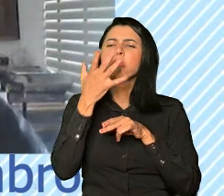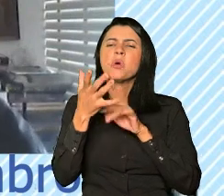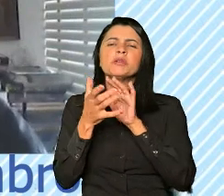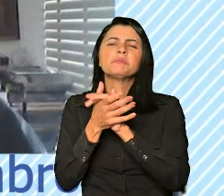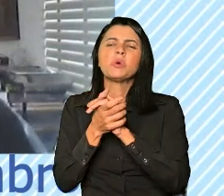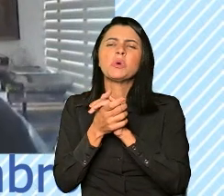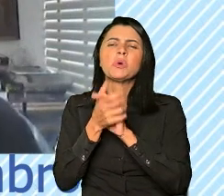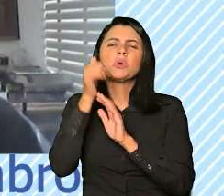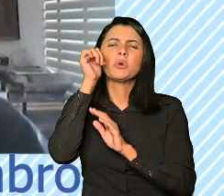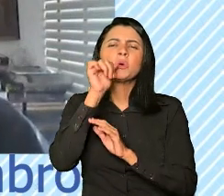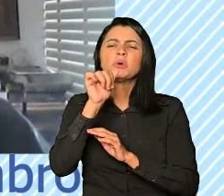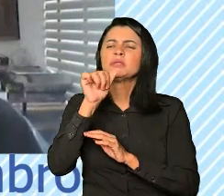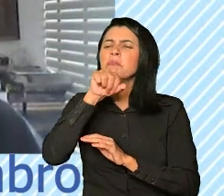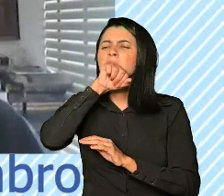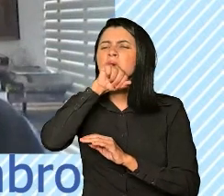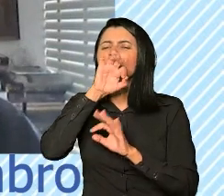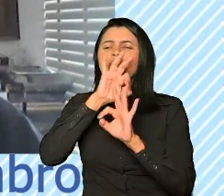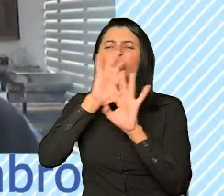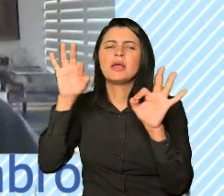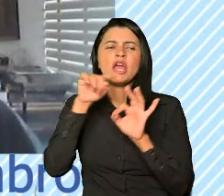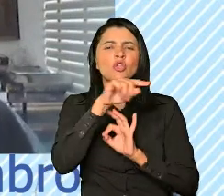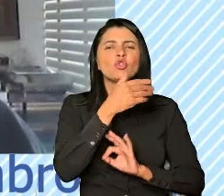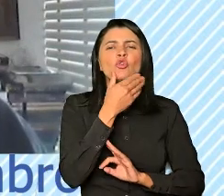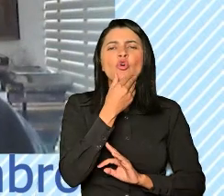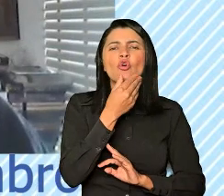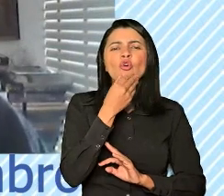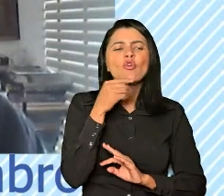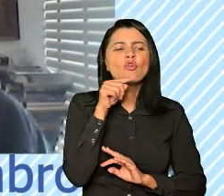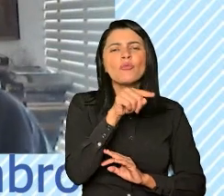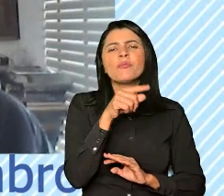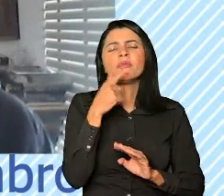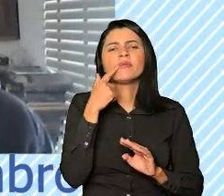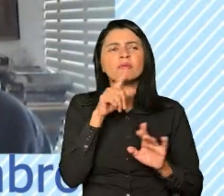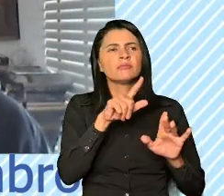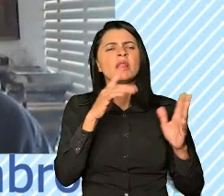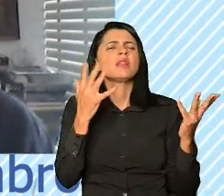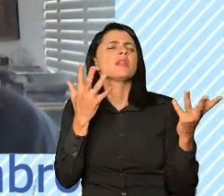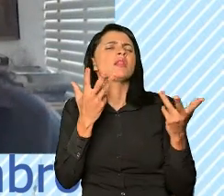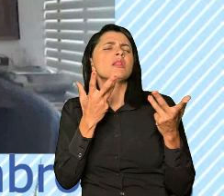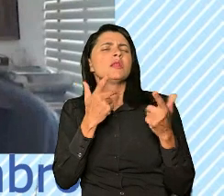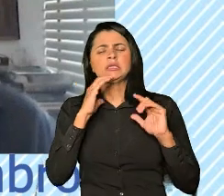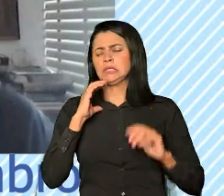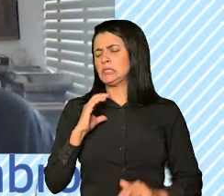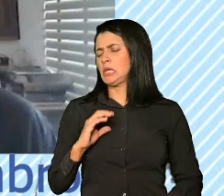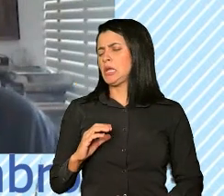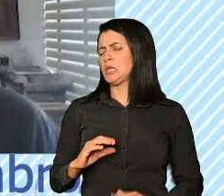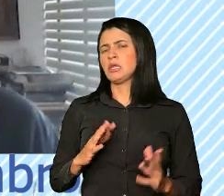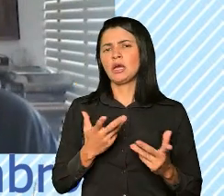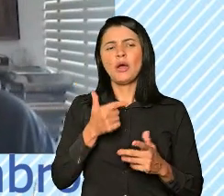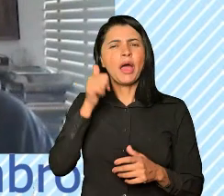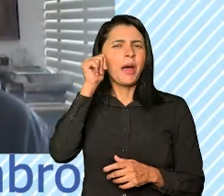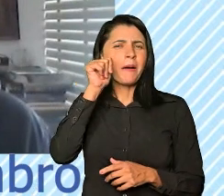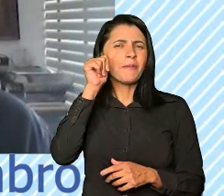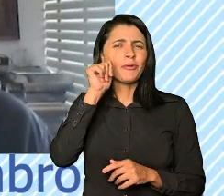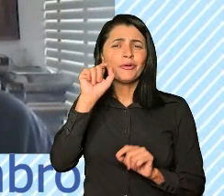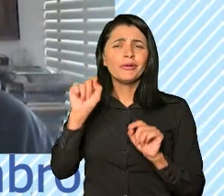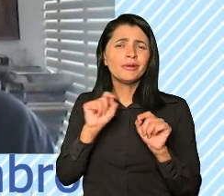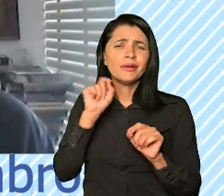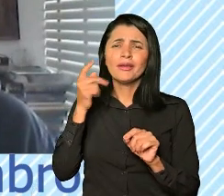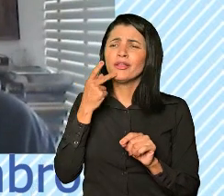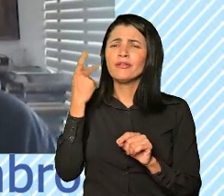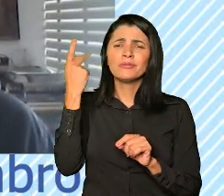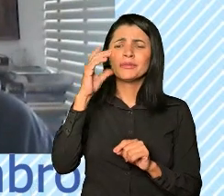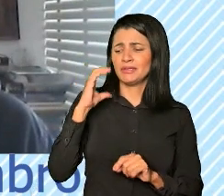esposa, foi boa mãe, e a dos homens ilustre, cidadão, tal. A mulher sequer é citada